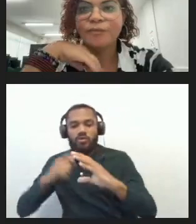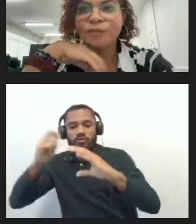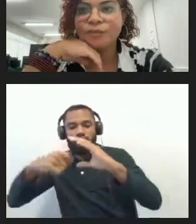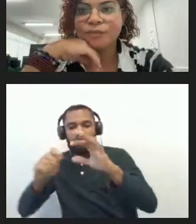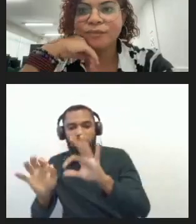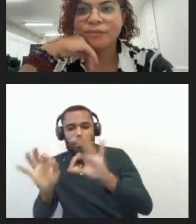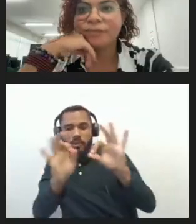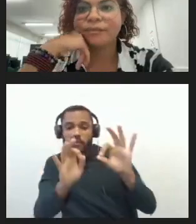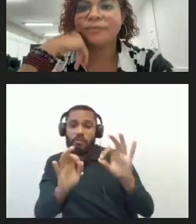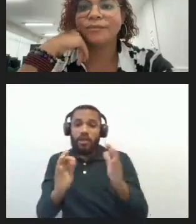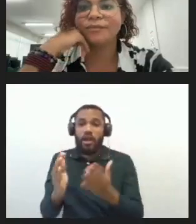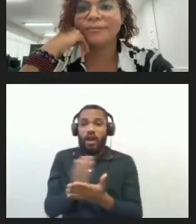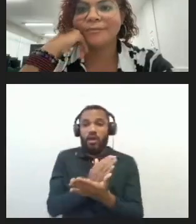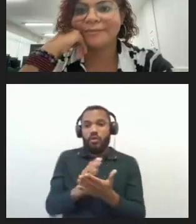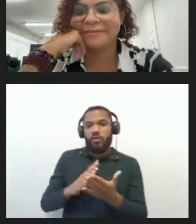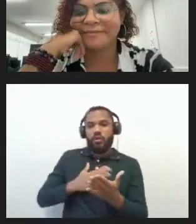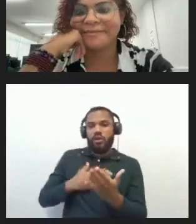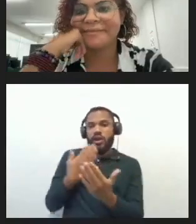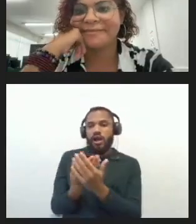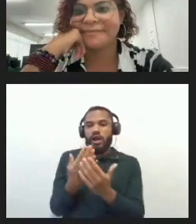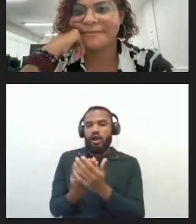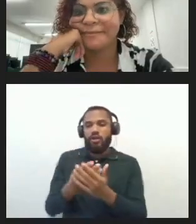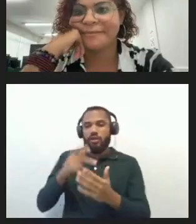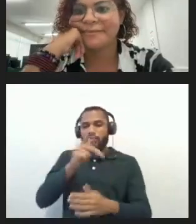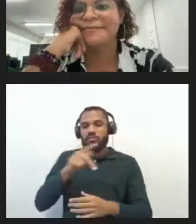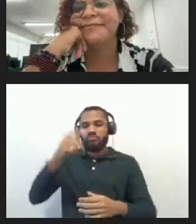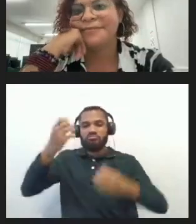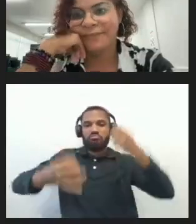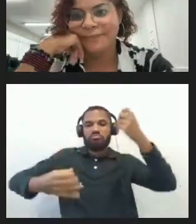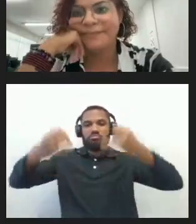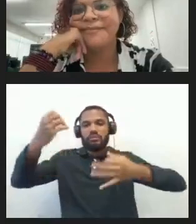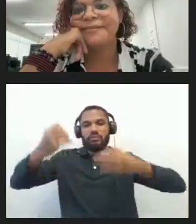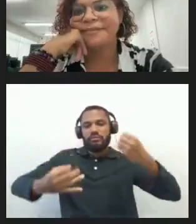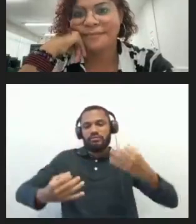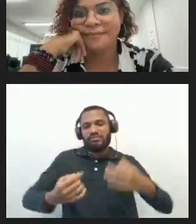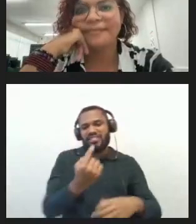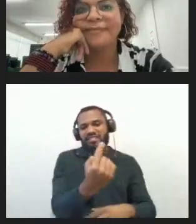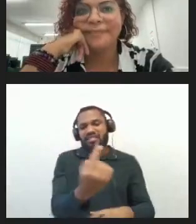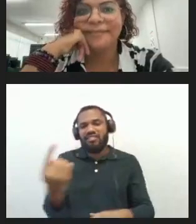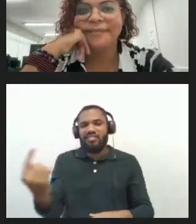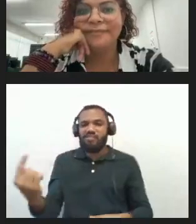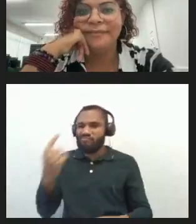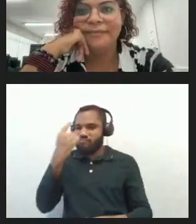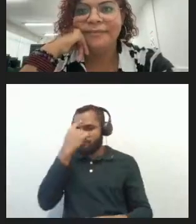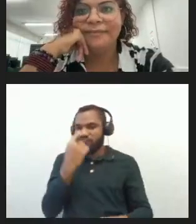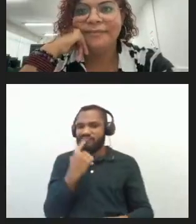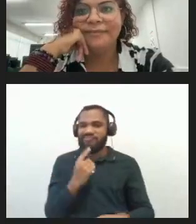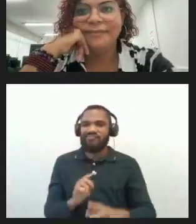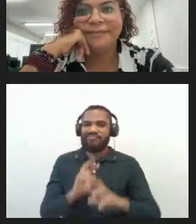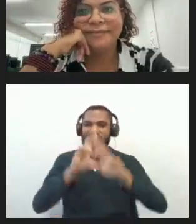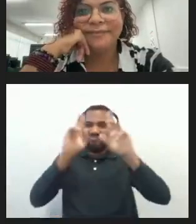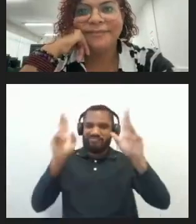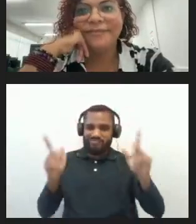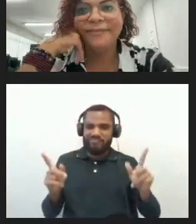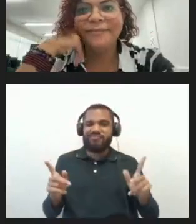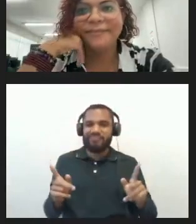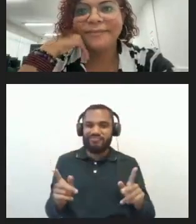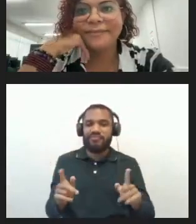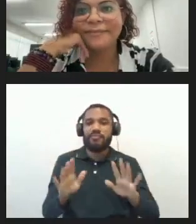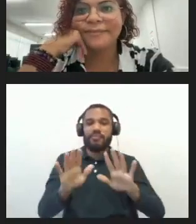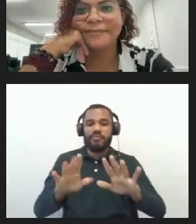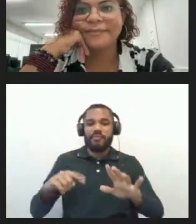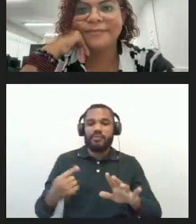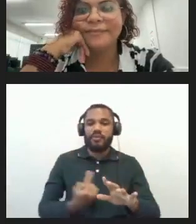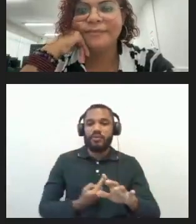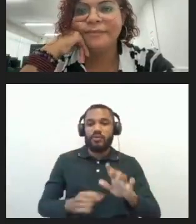numa aula expositiva, enfim, pelos diversos tipos. Mas a gente precisa ter um